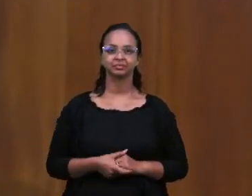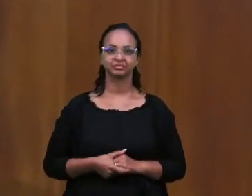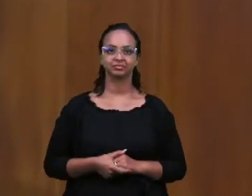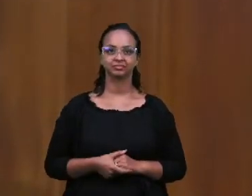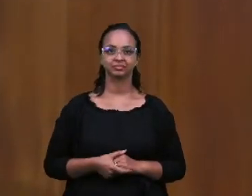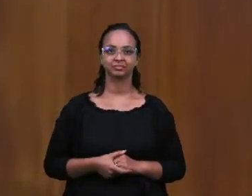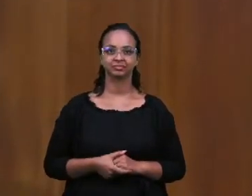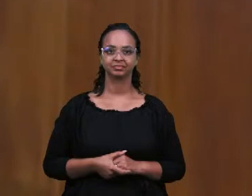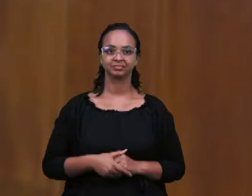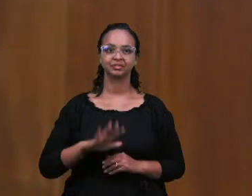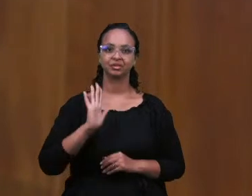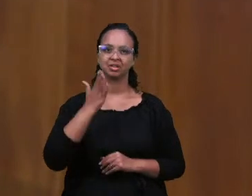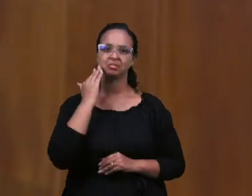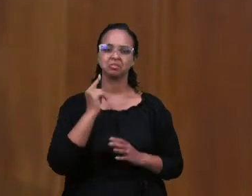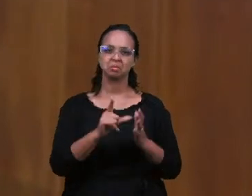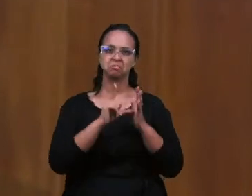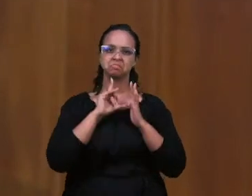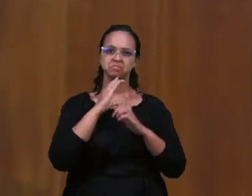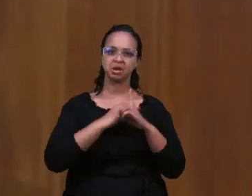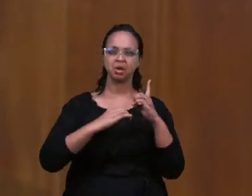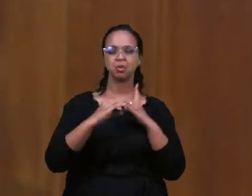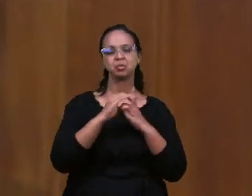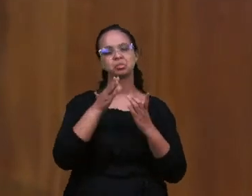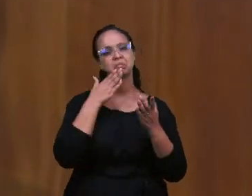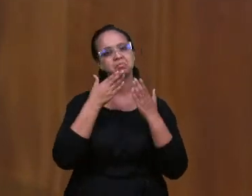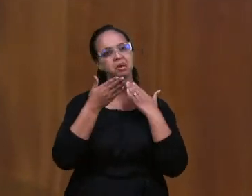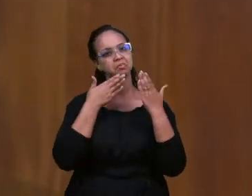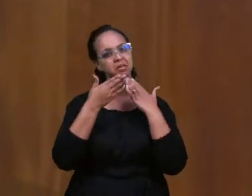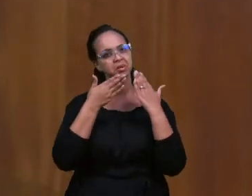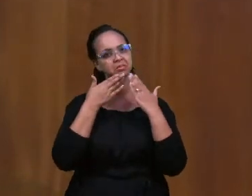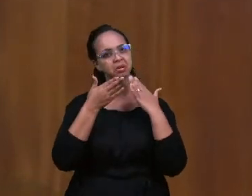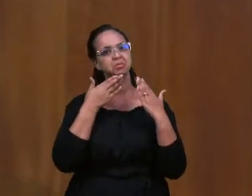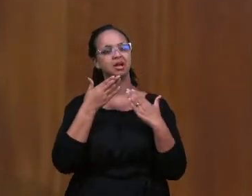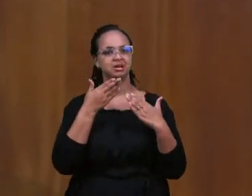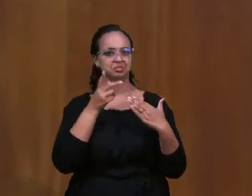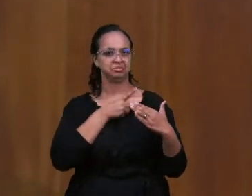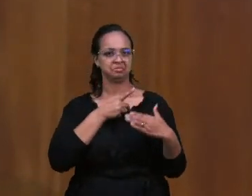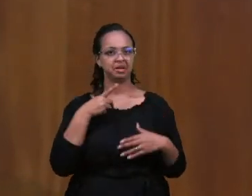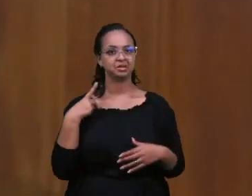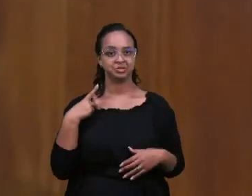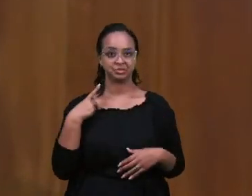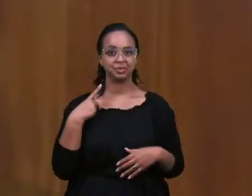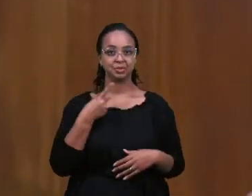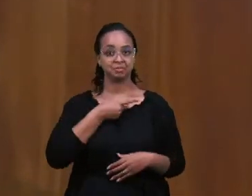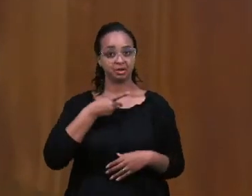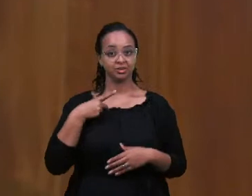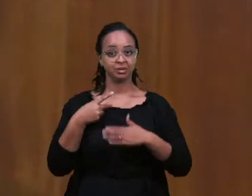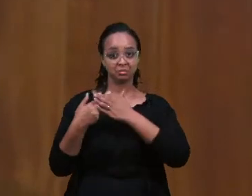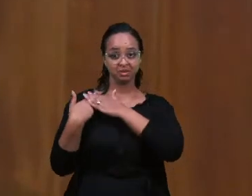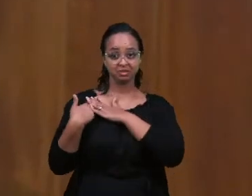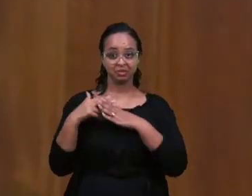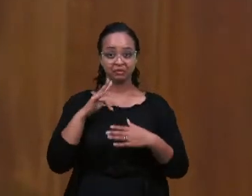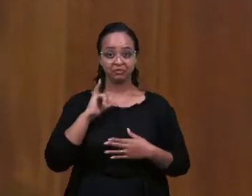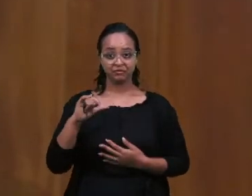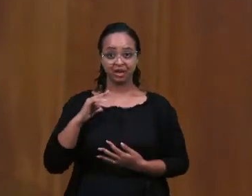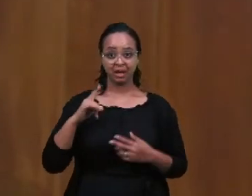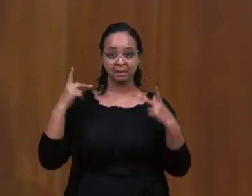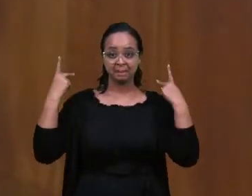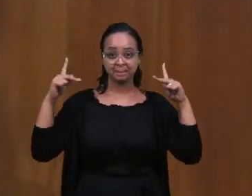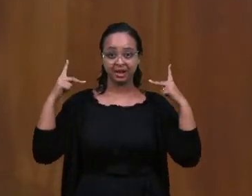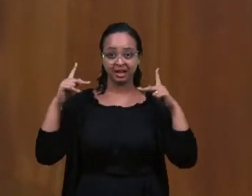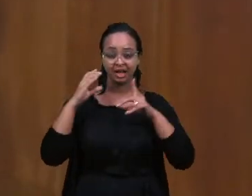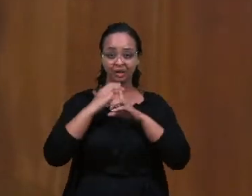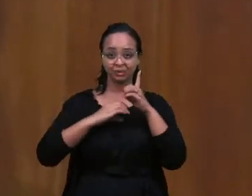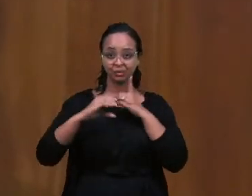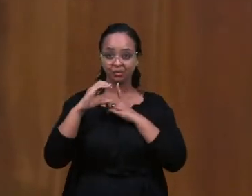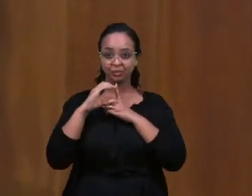conhecido como pré-culto, aquele bate-papo, aquela conversa que a gente tem com o pastor que vai conduzir o culto e